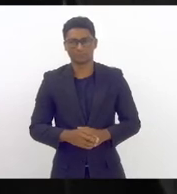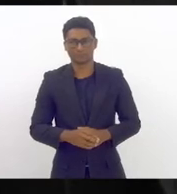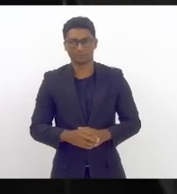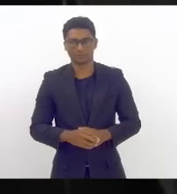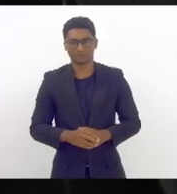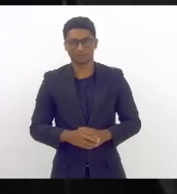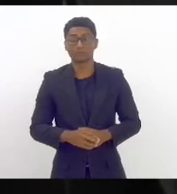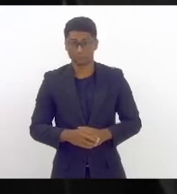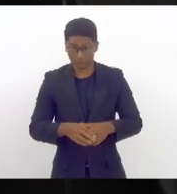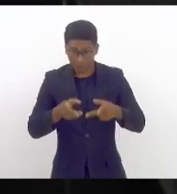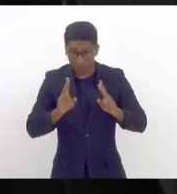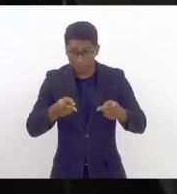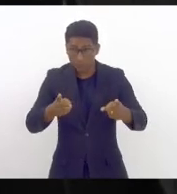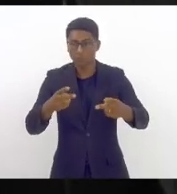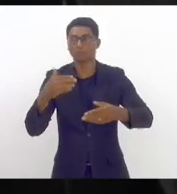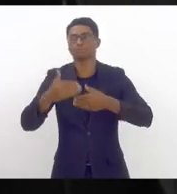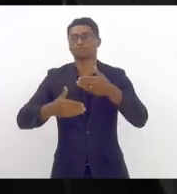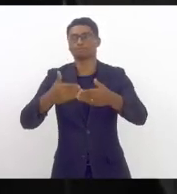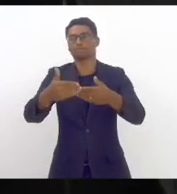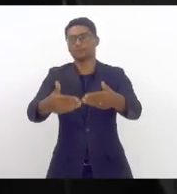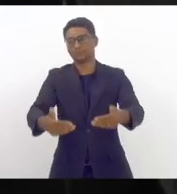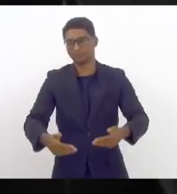continuemos avançando